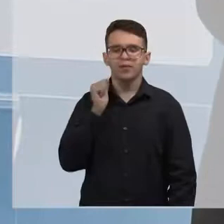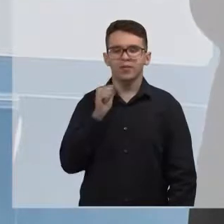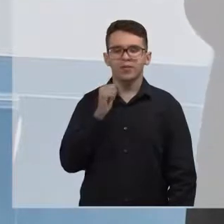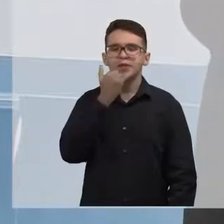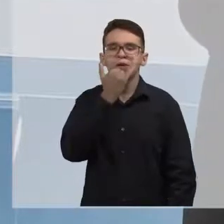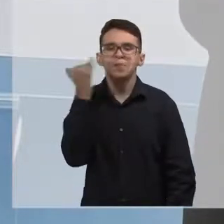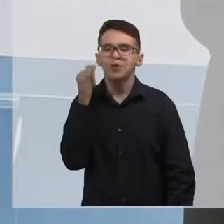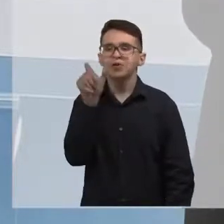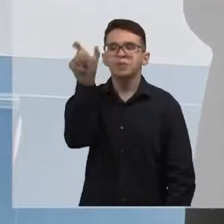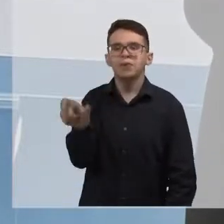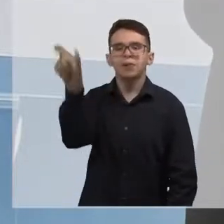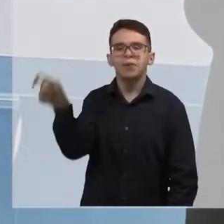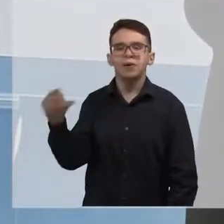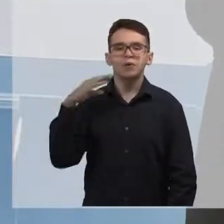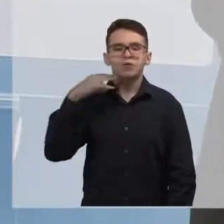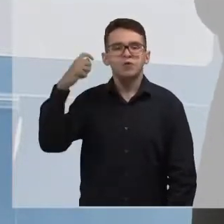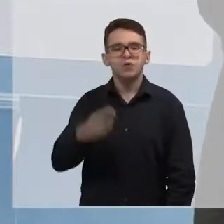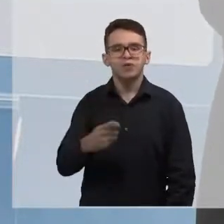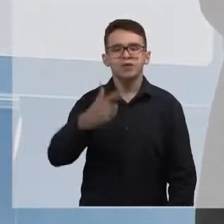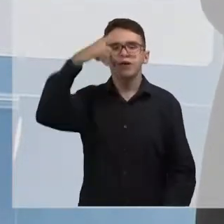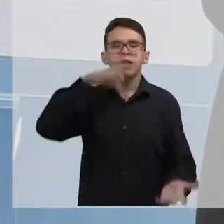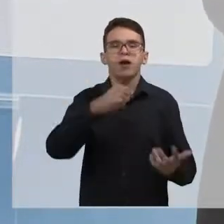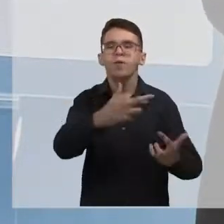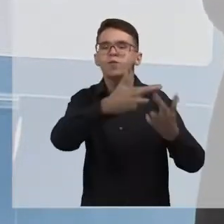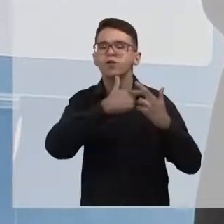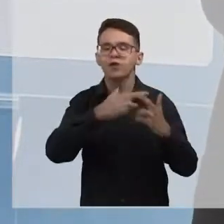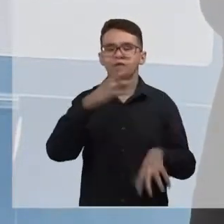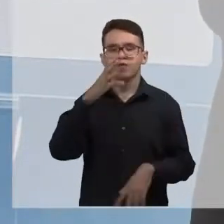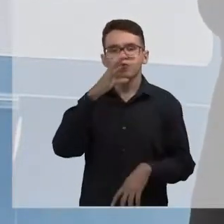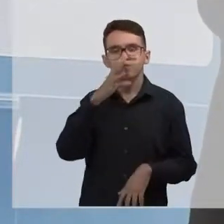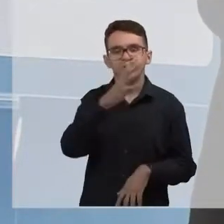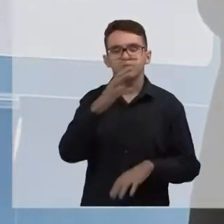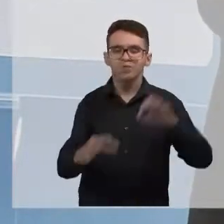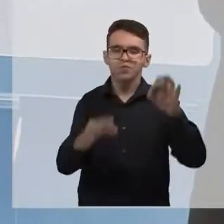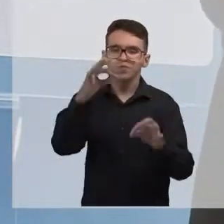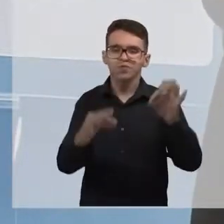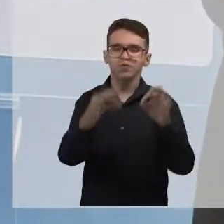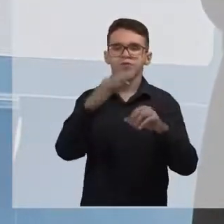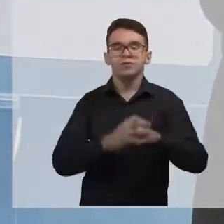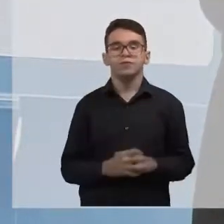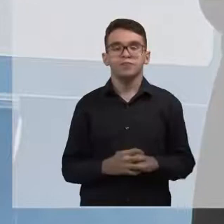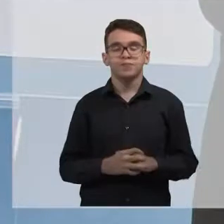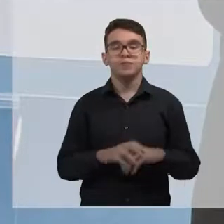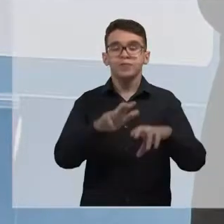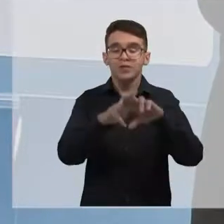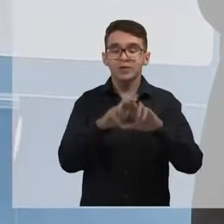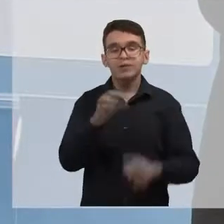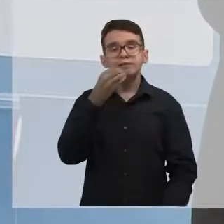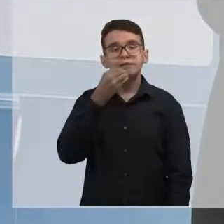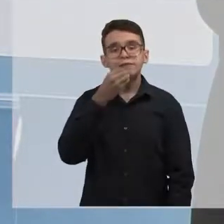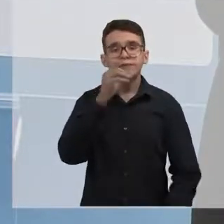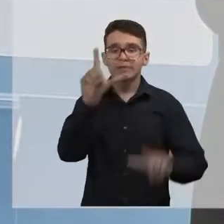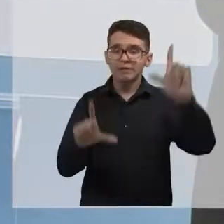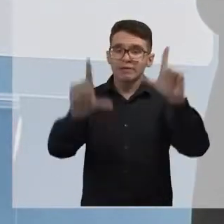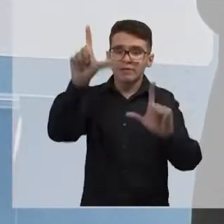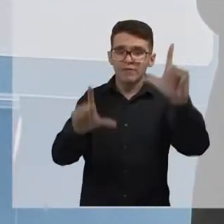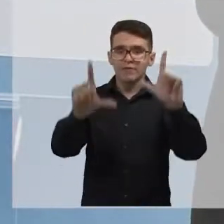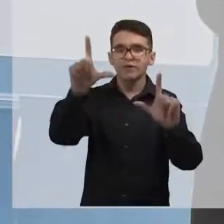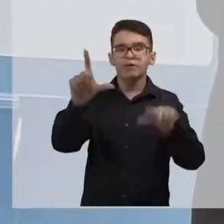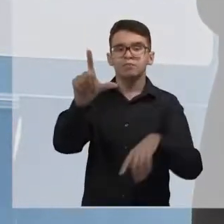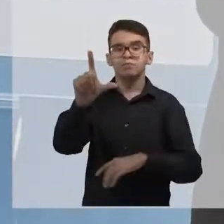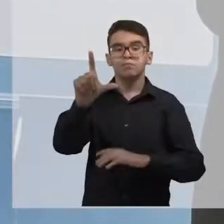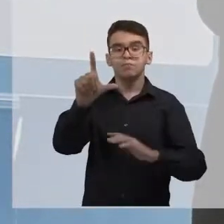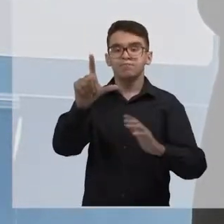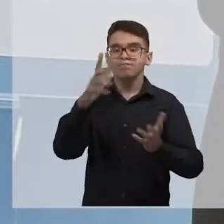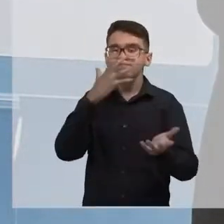Luiz, e aí essa discussão tem que ser levantada pela imprensa, para que no futuro a justiça faça essa discussão,